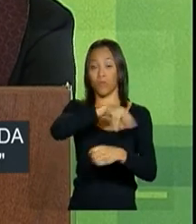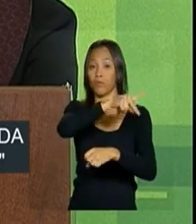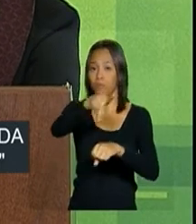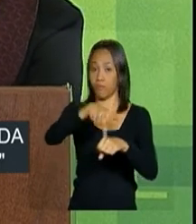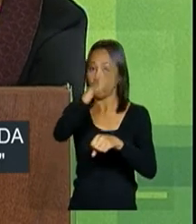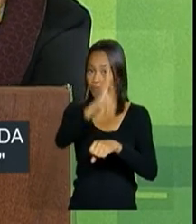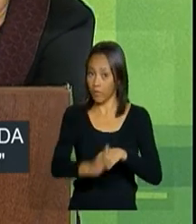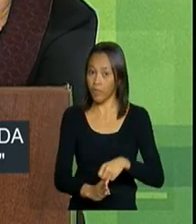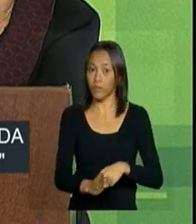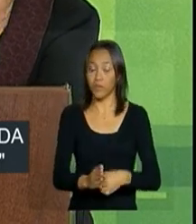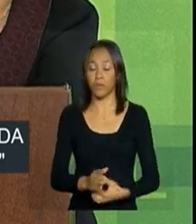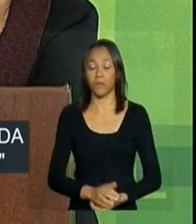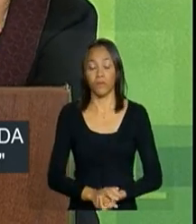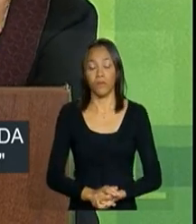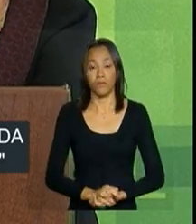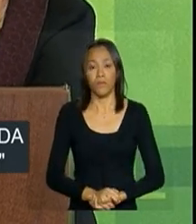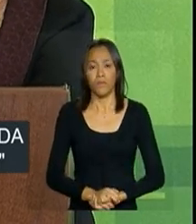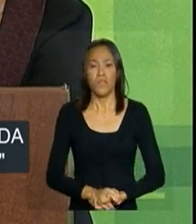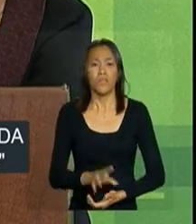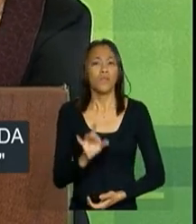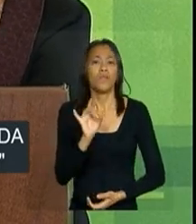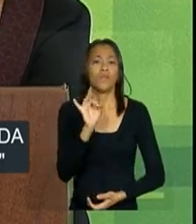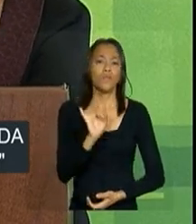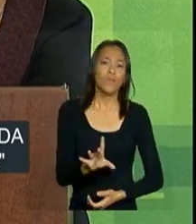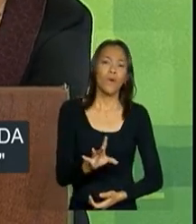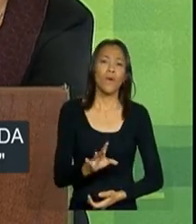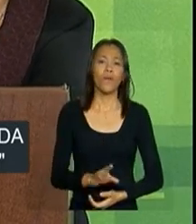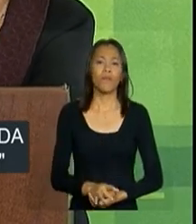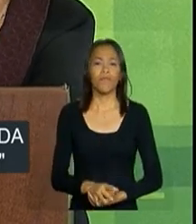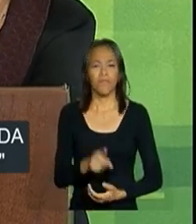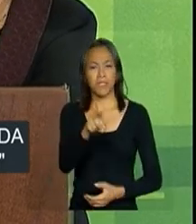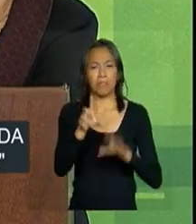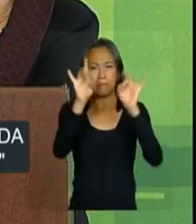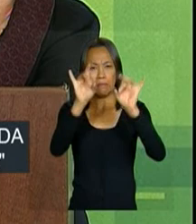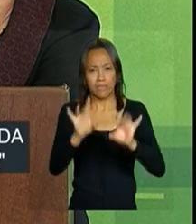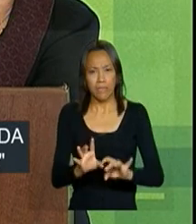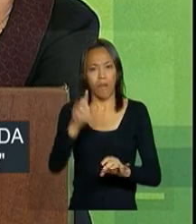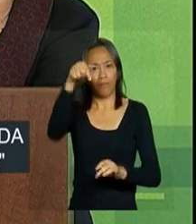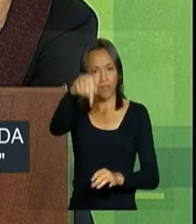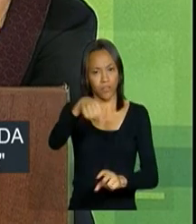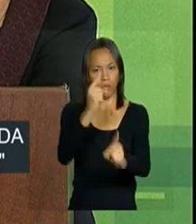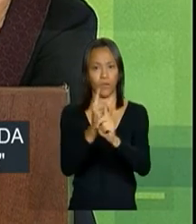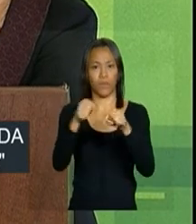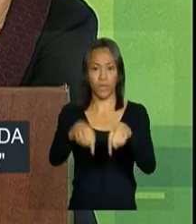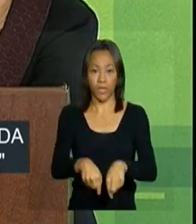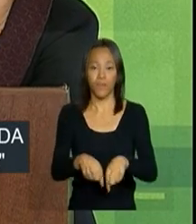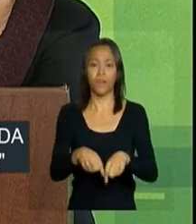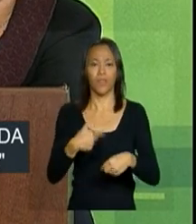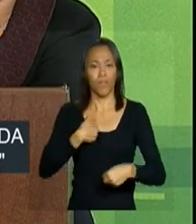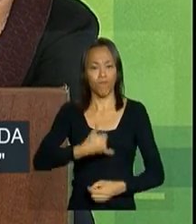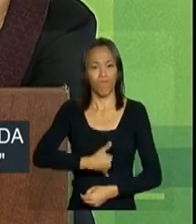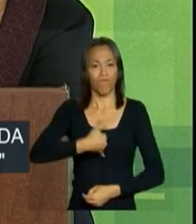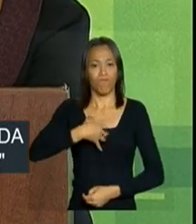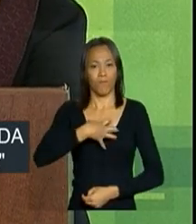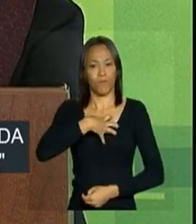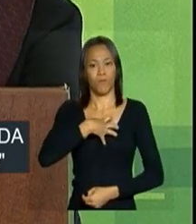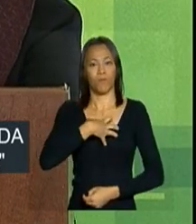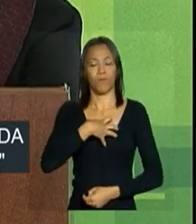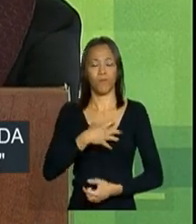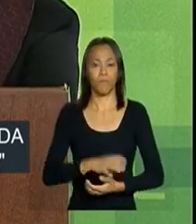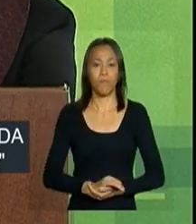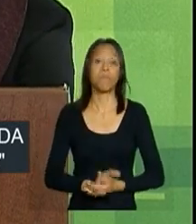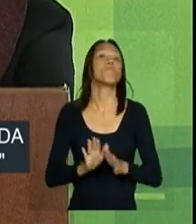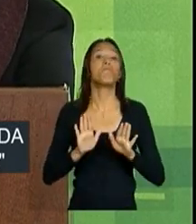e não só a brilhar de cimento tenho é que muito me honra é